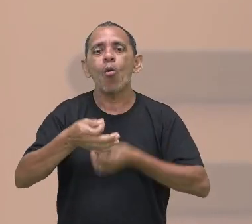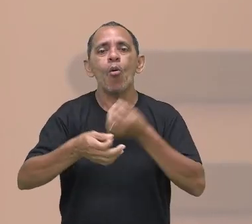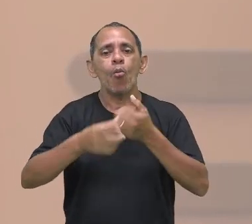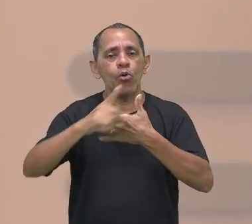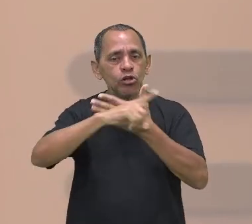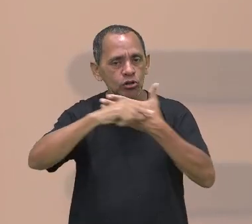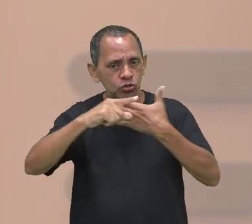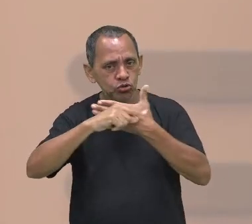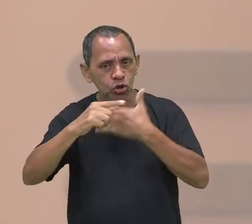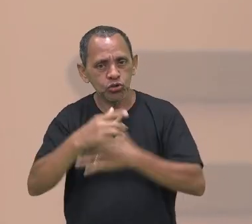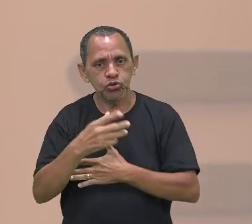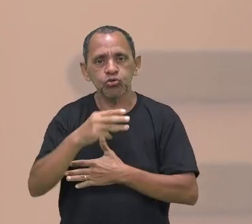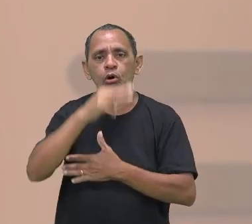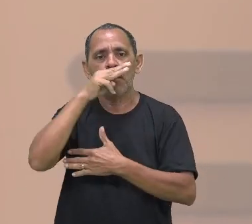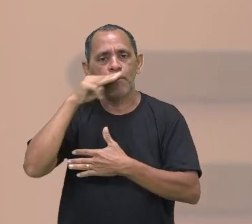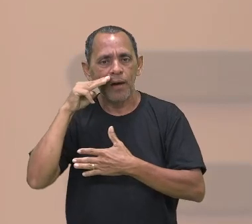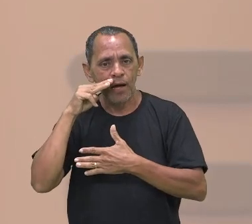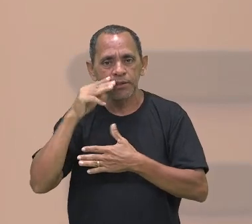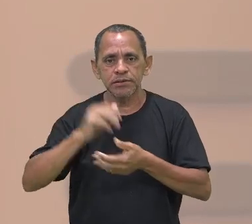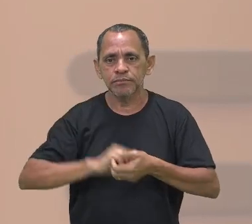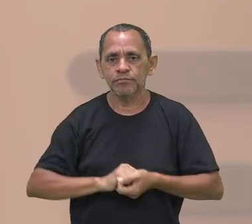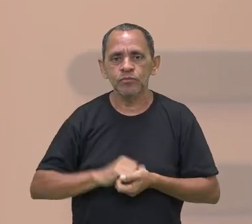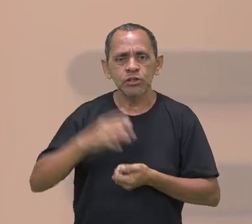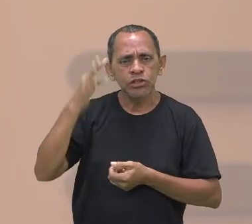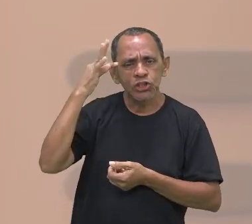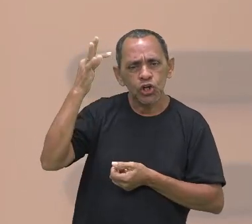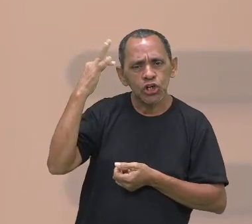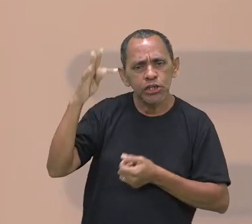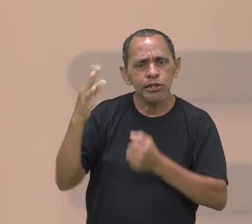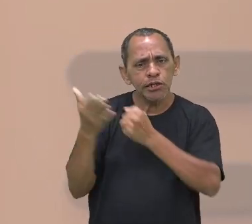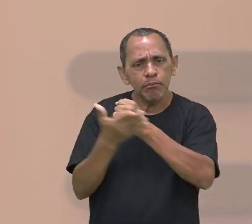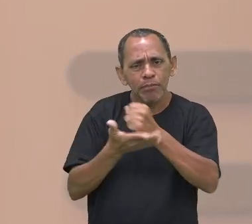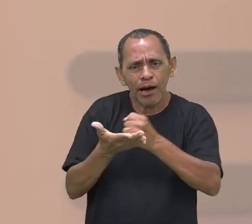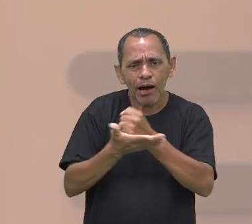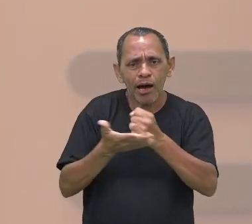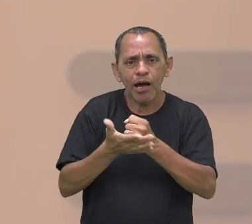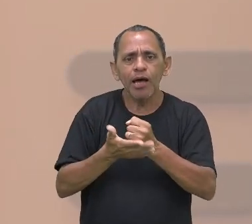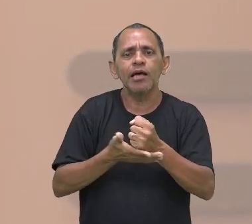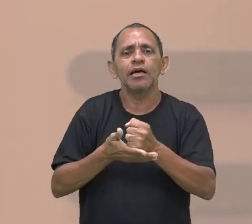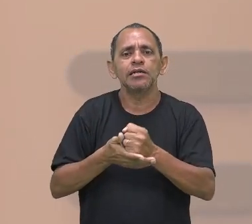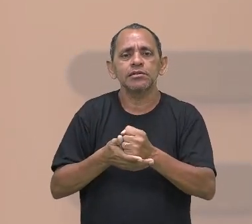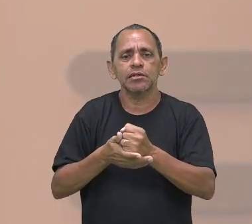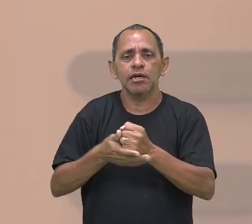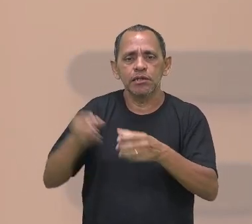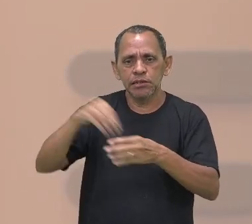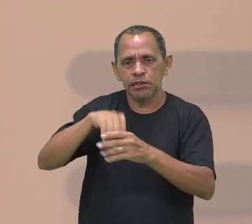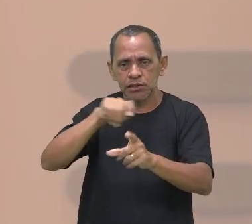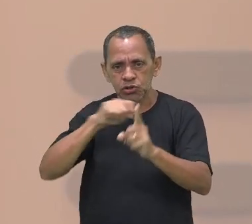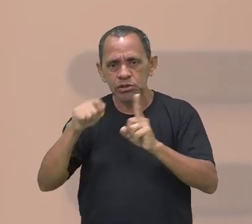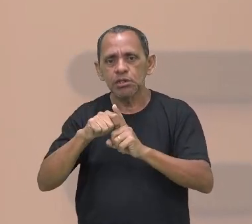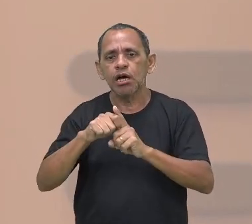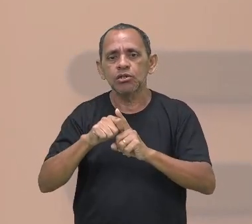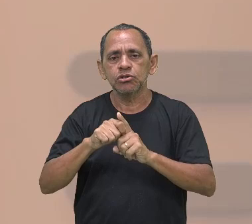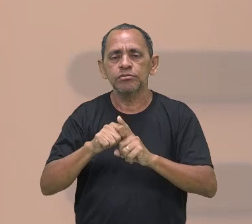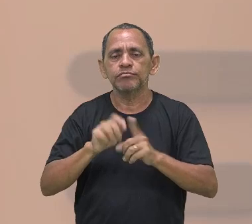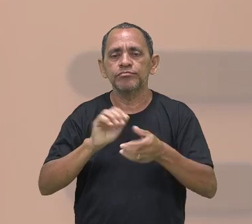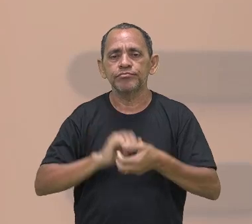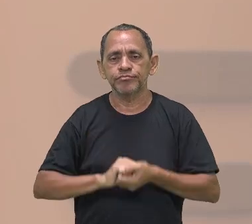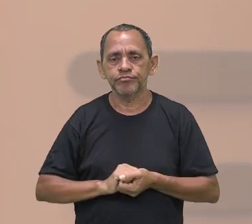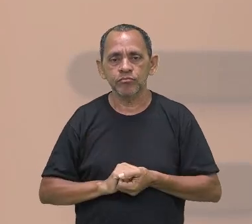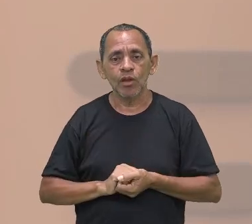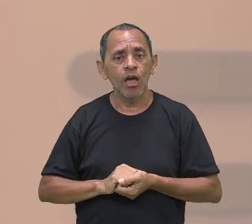marxista que nós trouxemos em nossa aula. Mas também nós falamos de sociólogos brasileiros e falamos